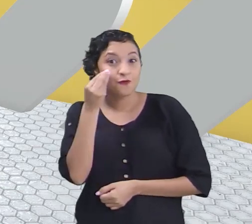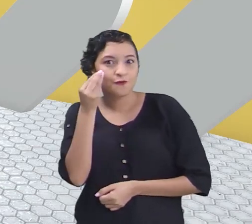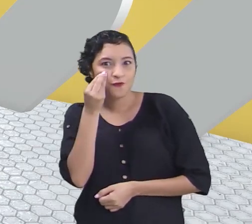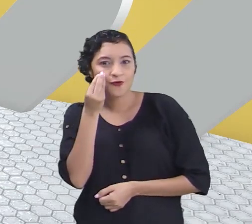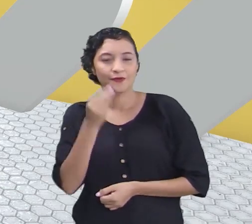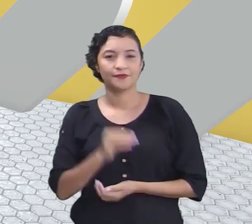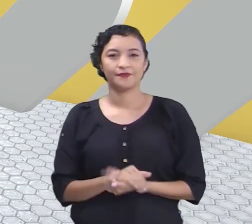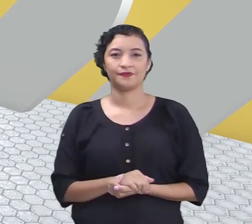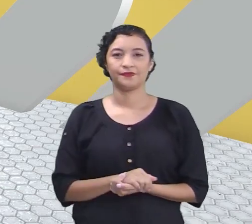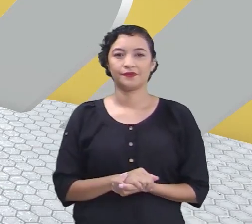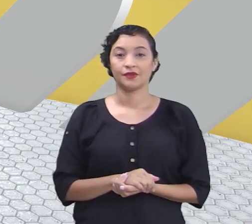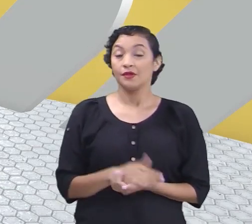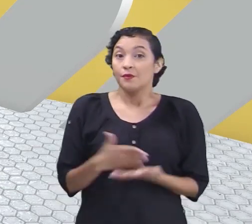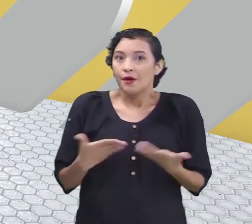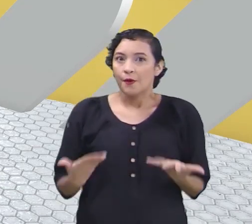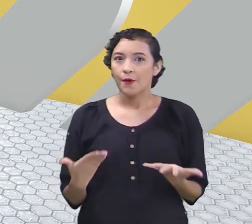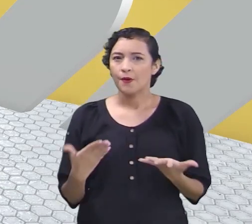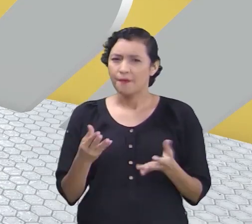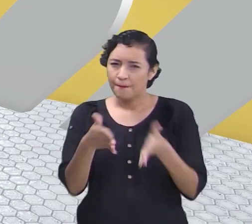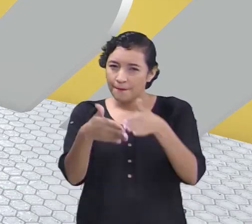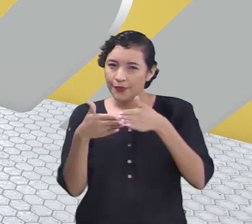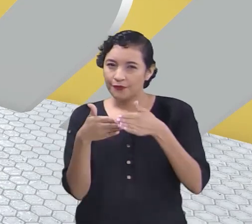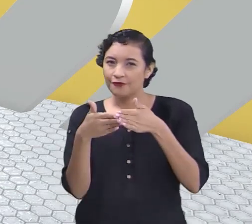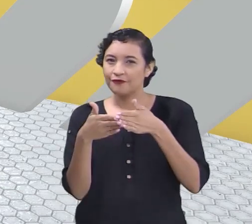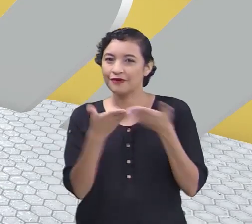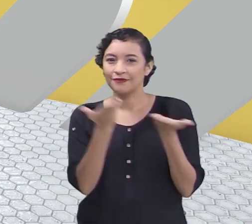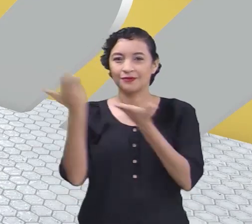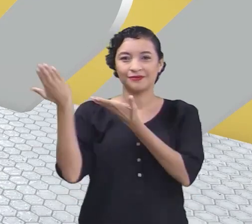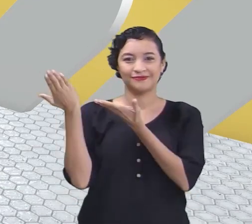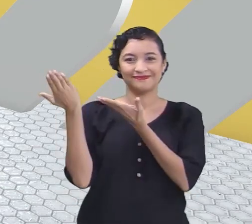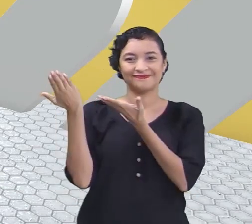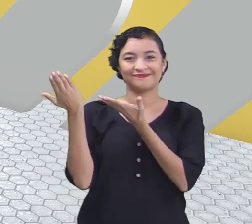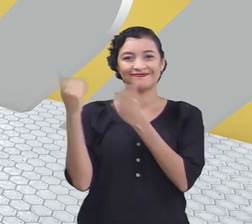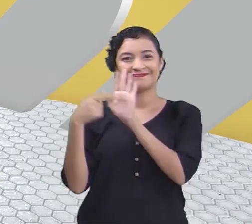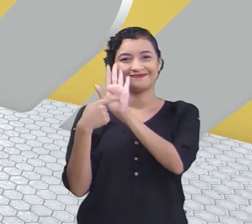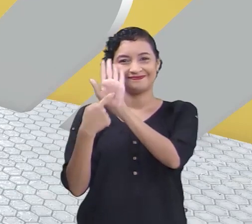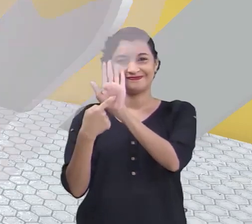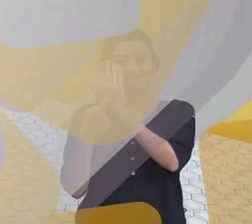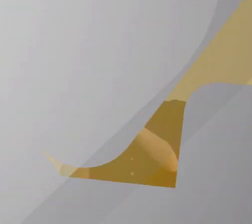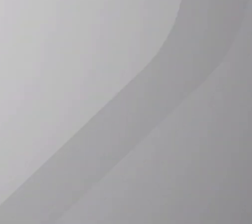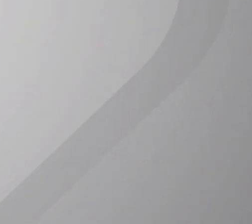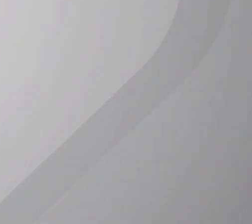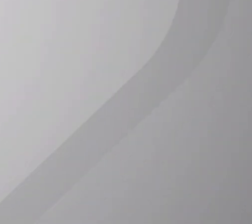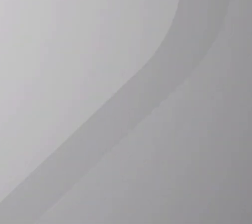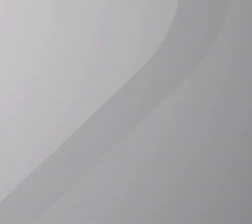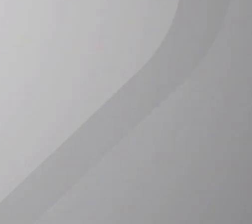Então, minha produção, por favor, solta a vinheta do Exercitando.